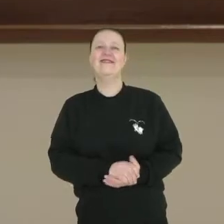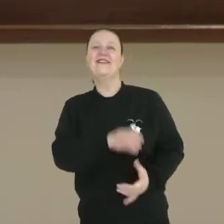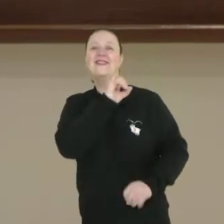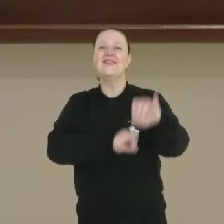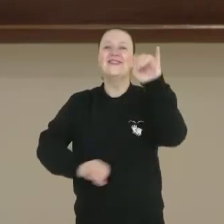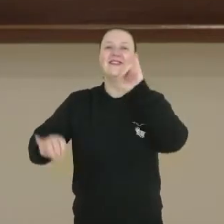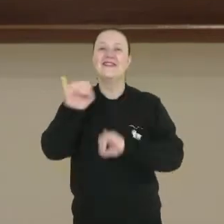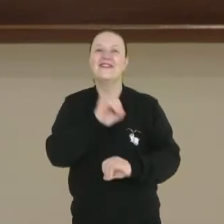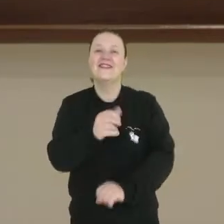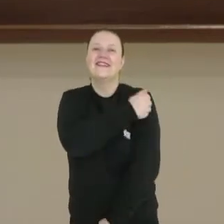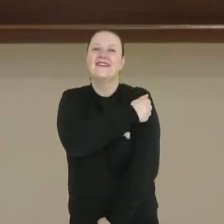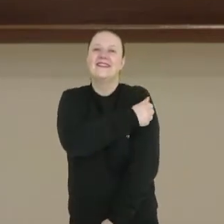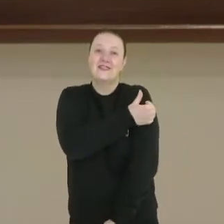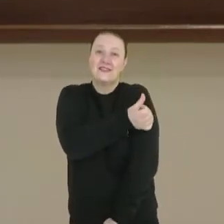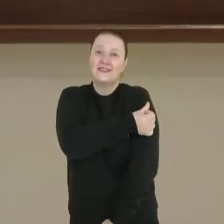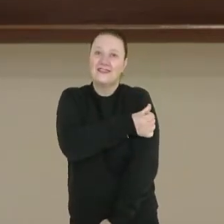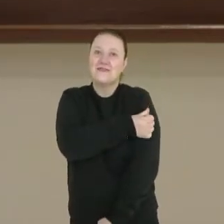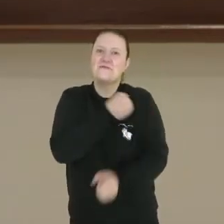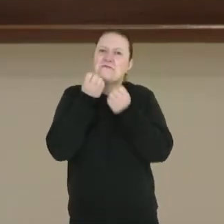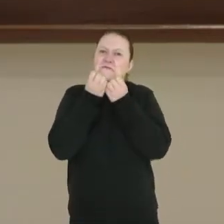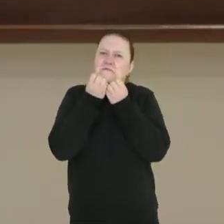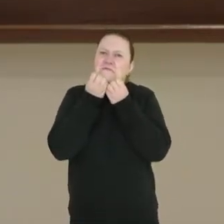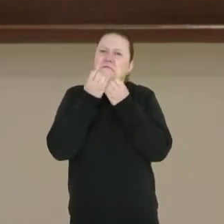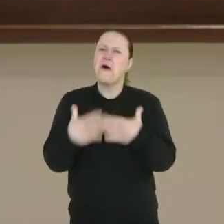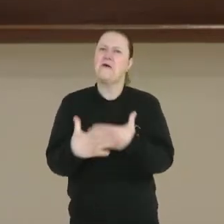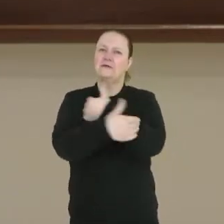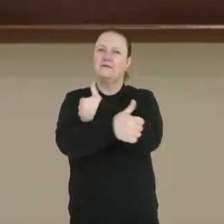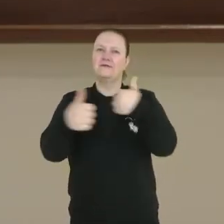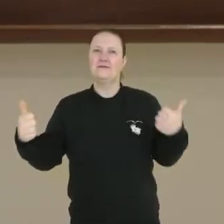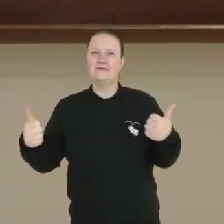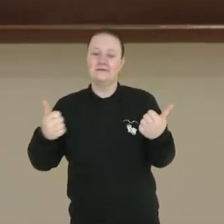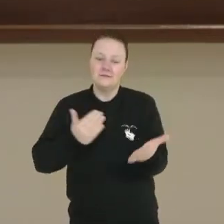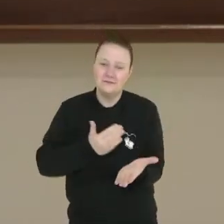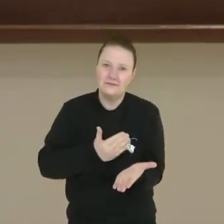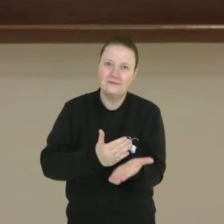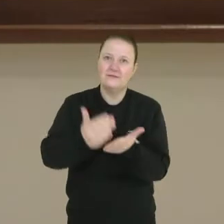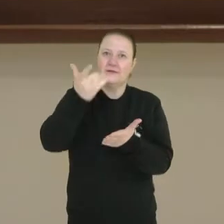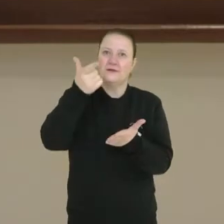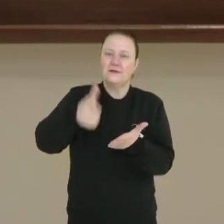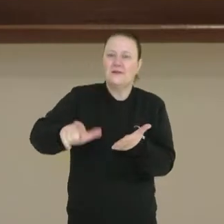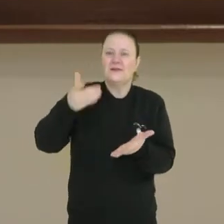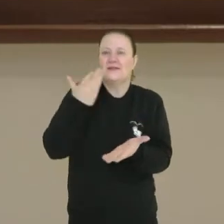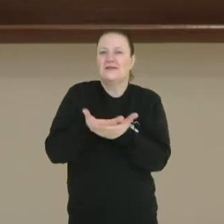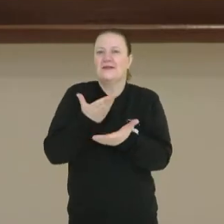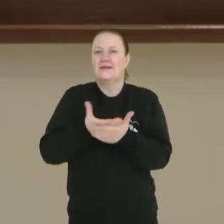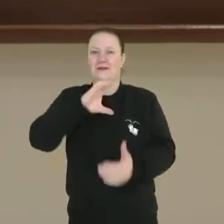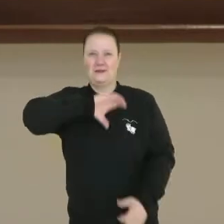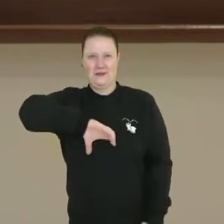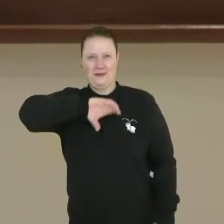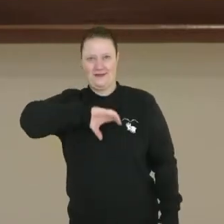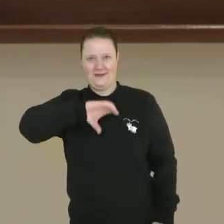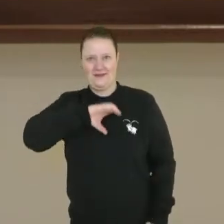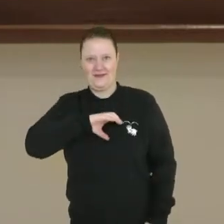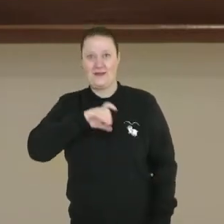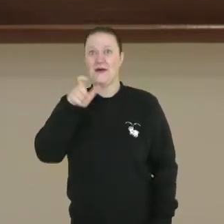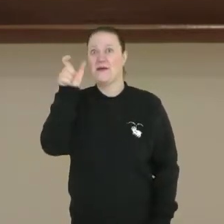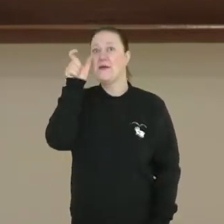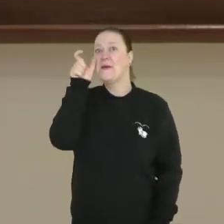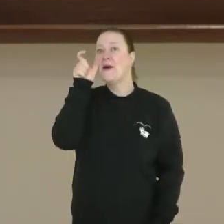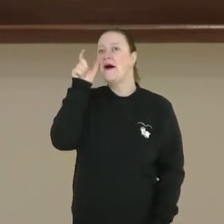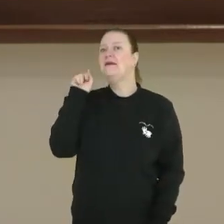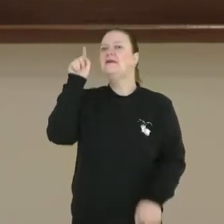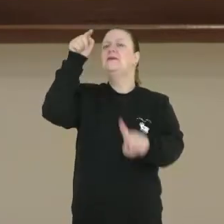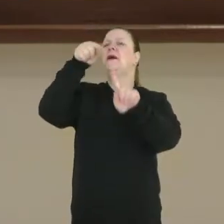Olá, alunos do sexto ano, tudo bem com vocês? Estamos iniciando mais uma aula de língua portuguesa. Vamos acompanhar juntos os objetivos de